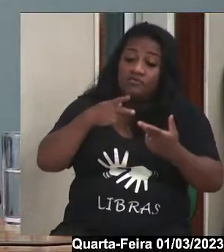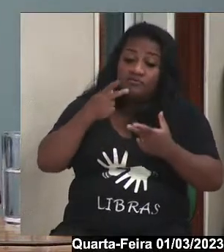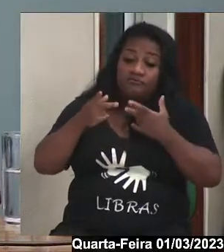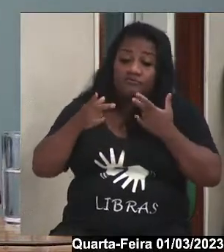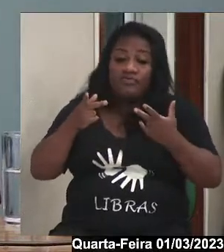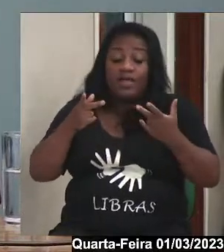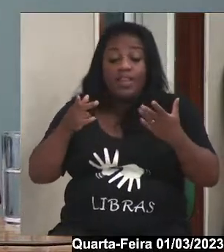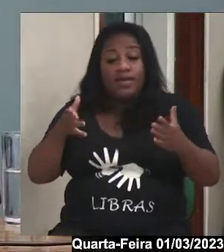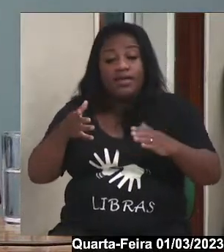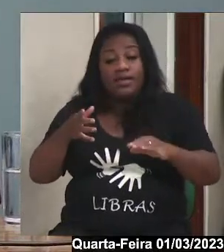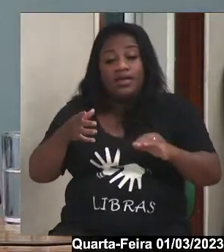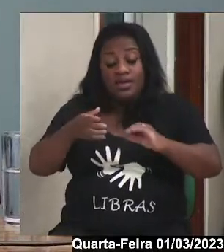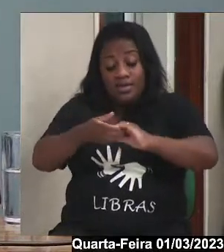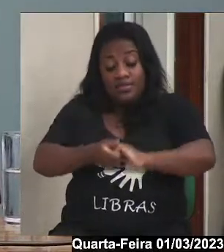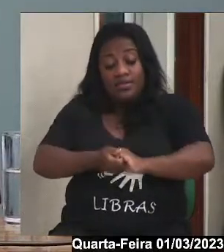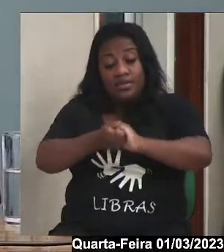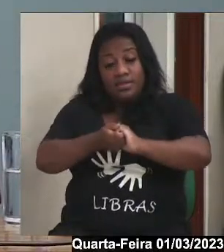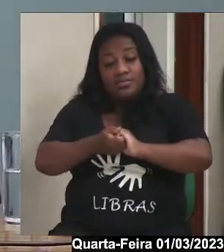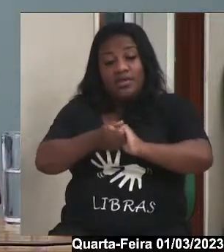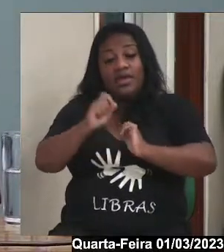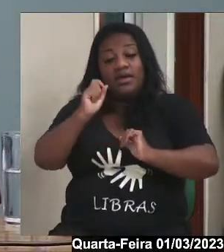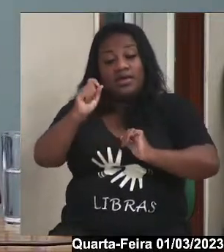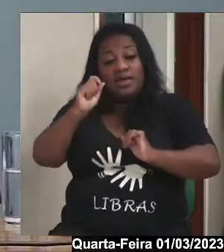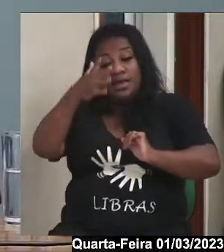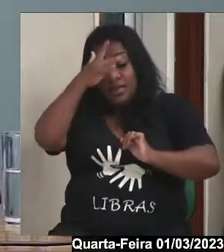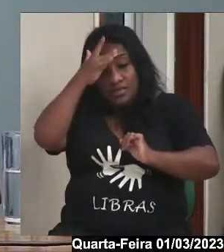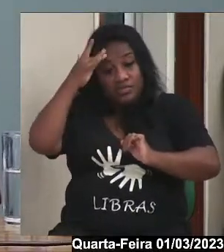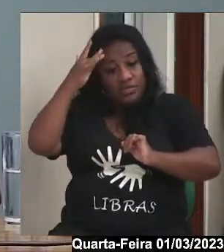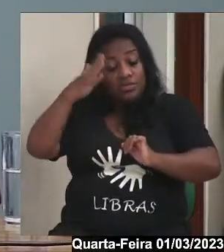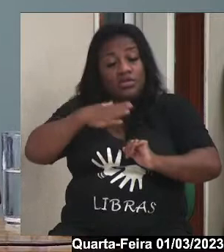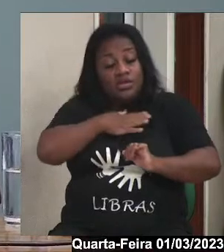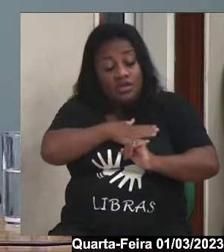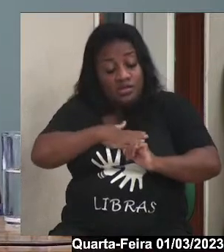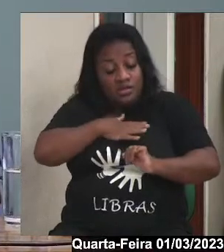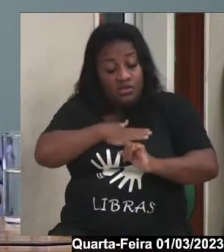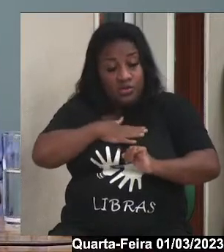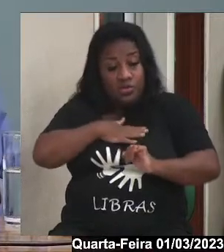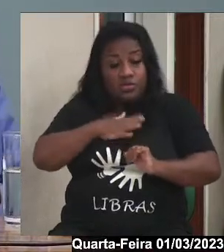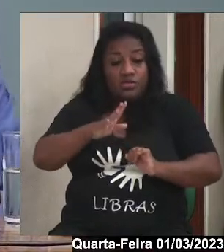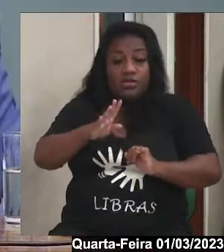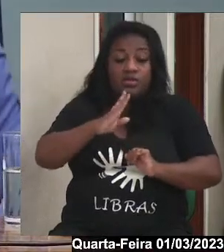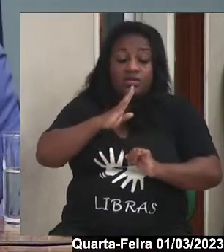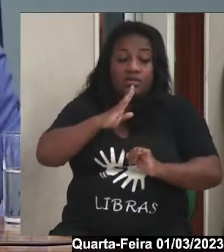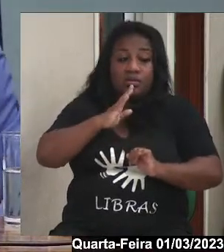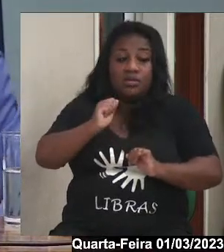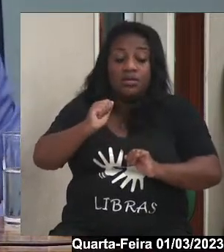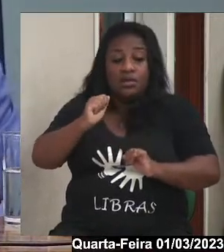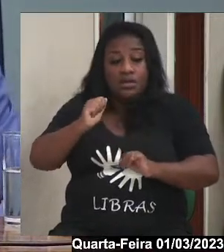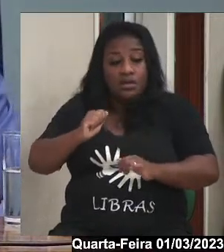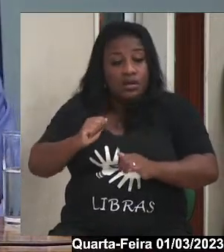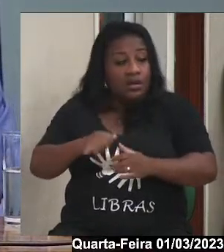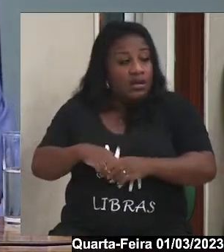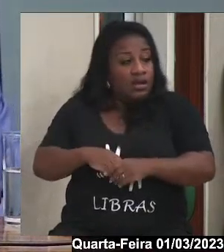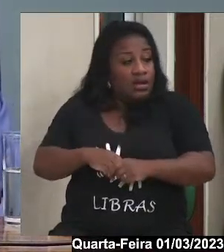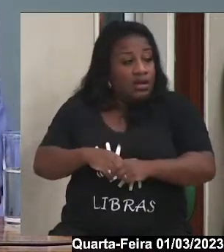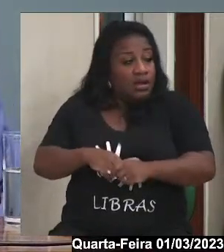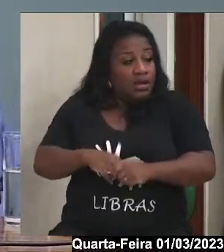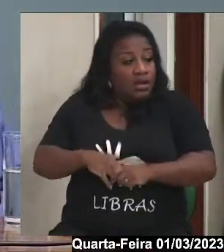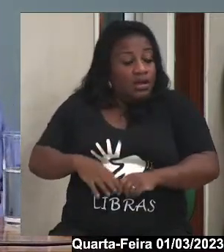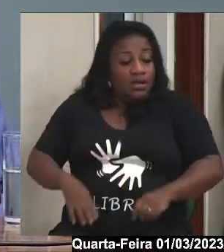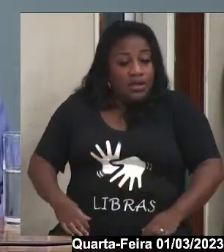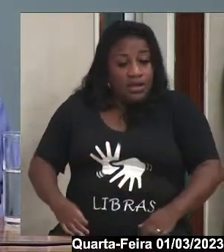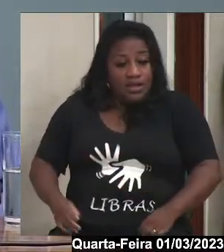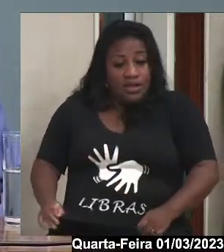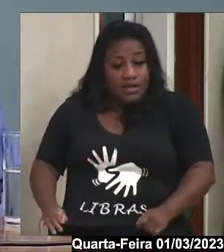te desafio a pegar na minha mão e andar na rua para ver quem realmente o povo reconhece e conhece. Muito obrigado. Passa a palavra ao vereador César Begali. Sem